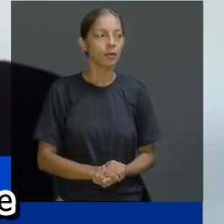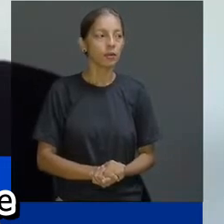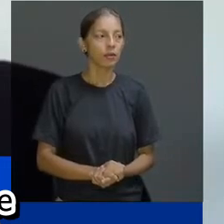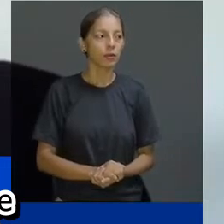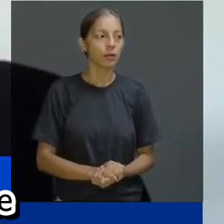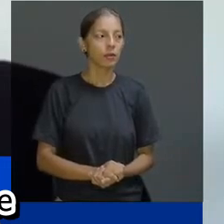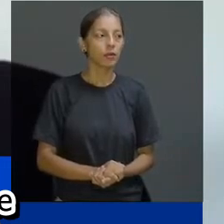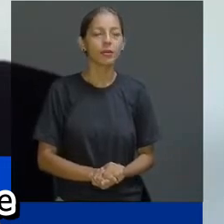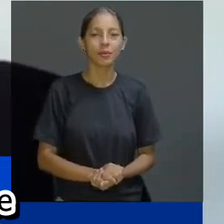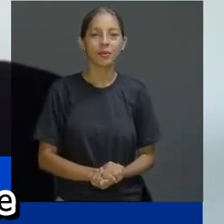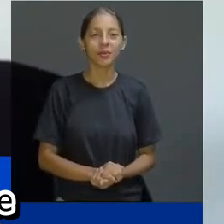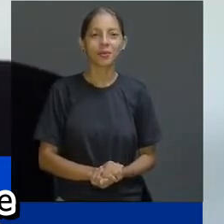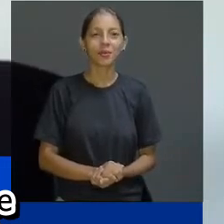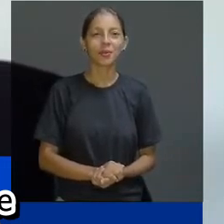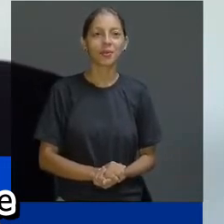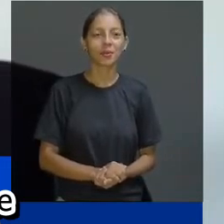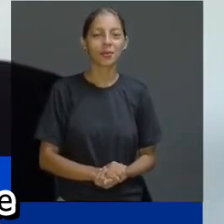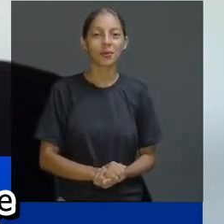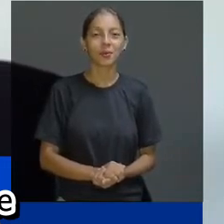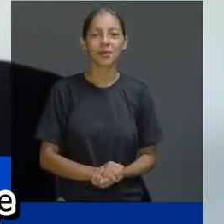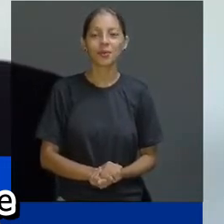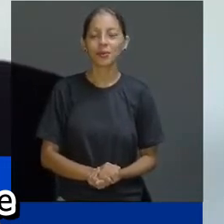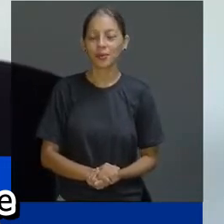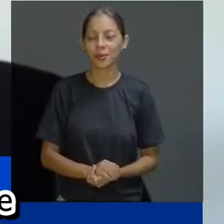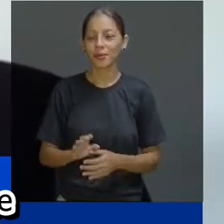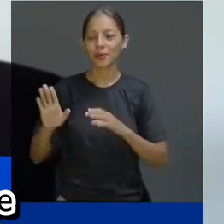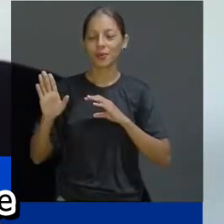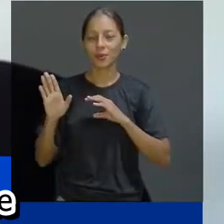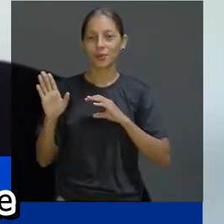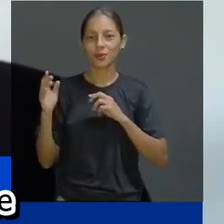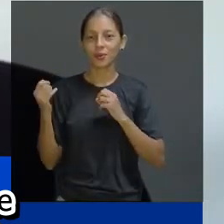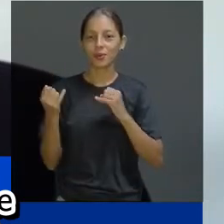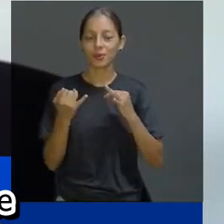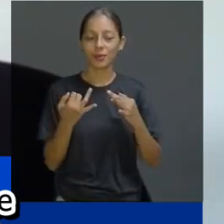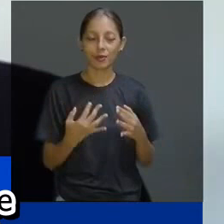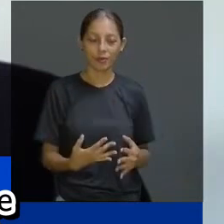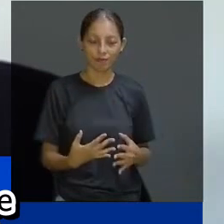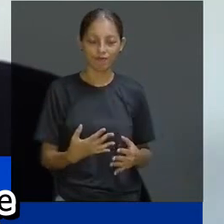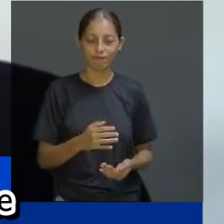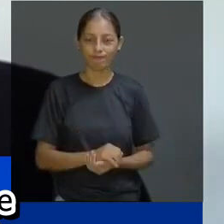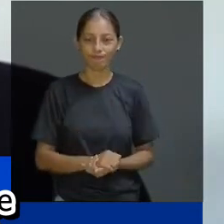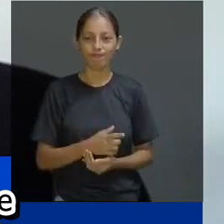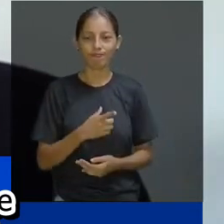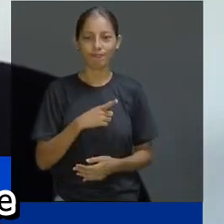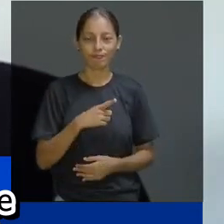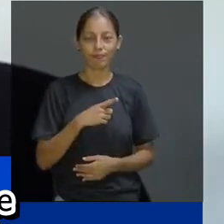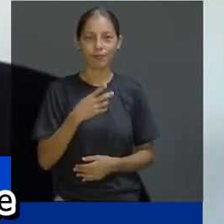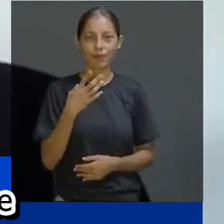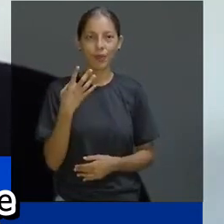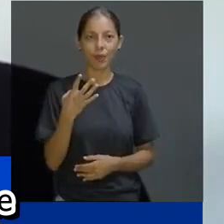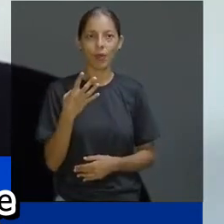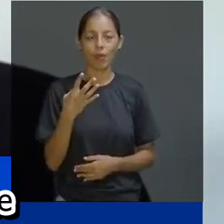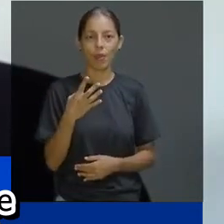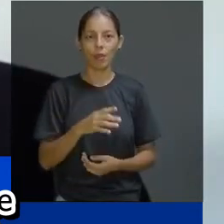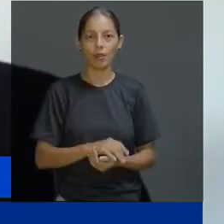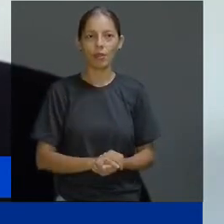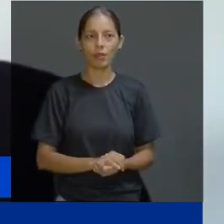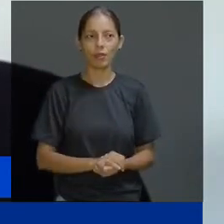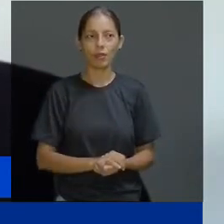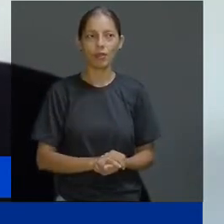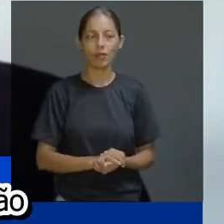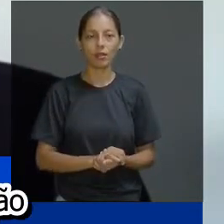razões recursais, a candidata afirmou que houve 4 omissões no acórdão